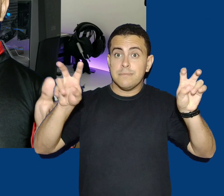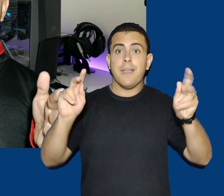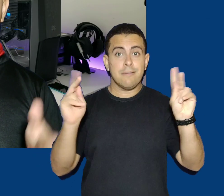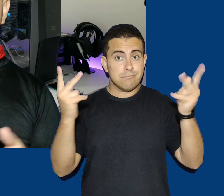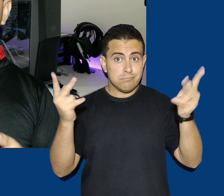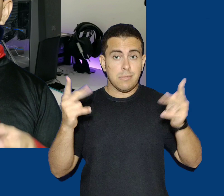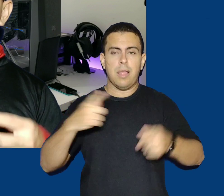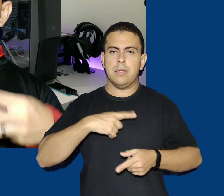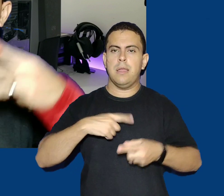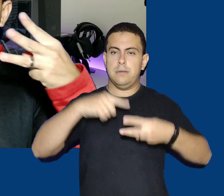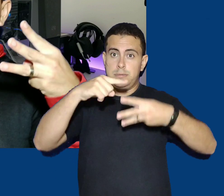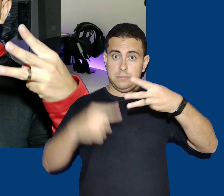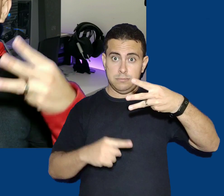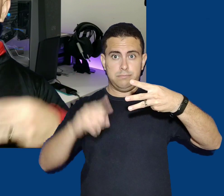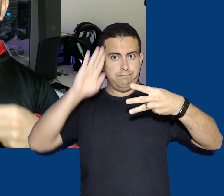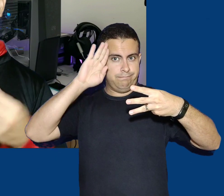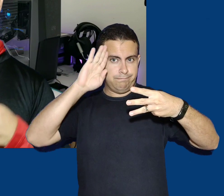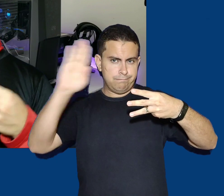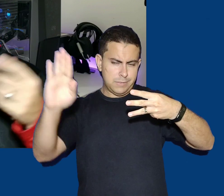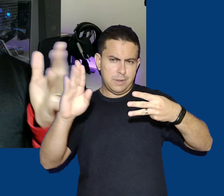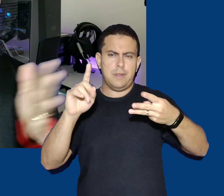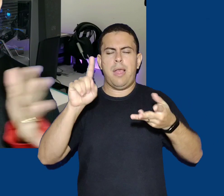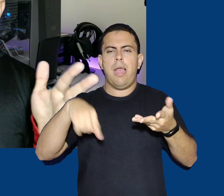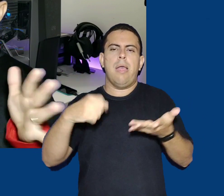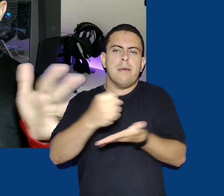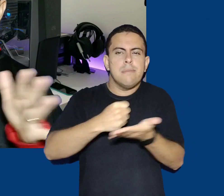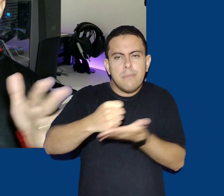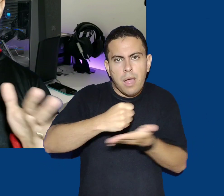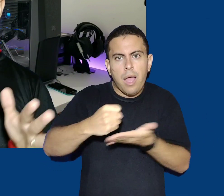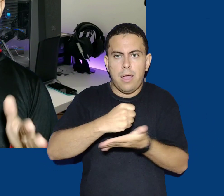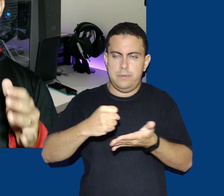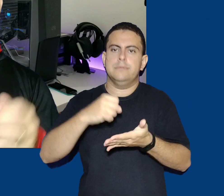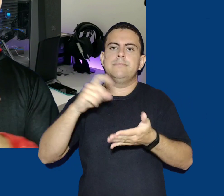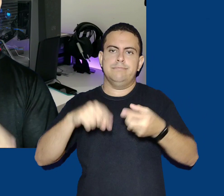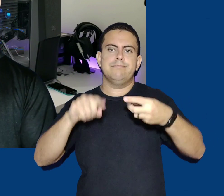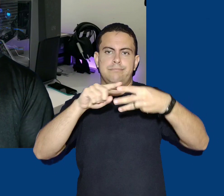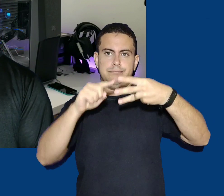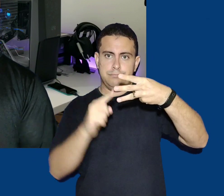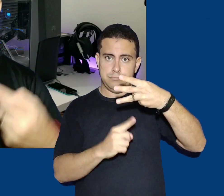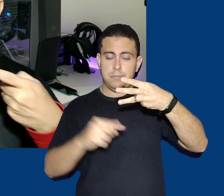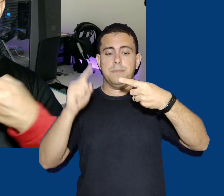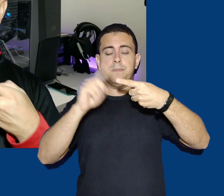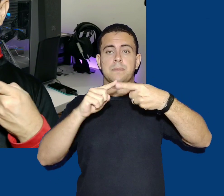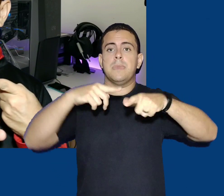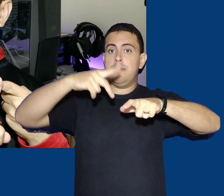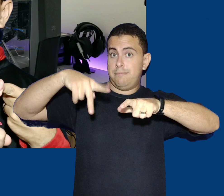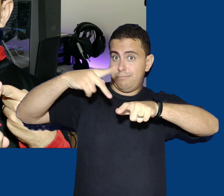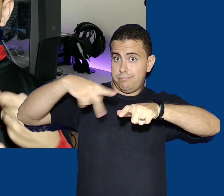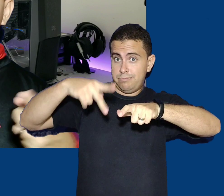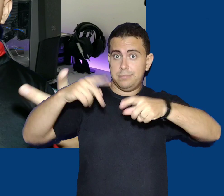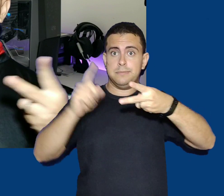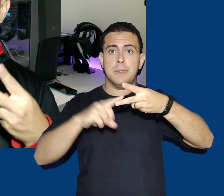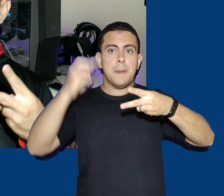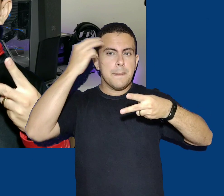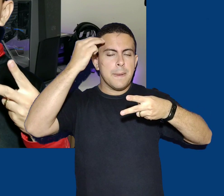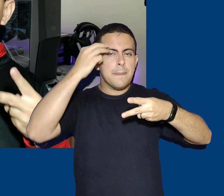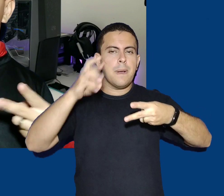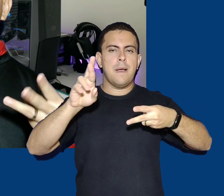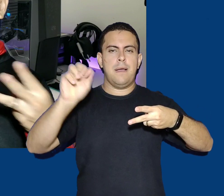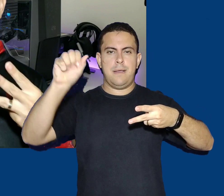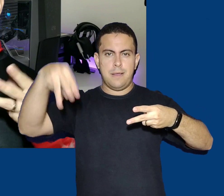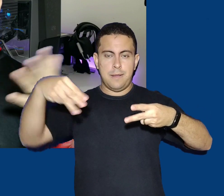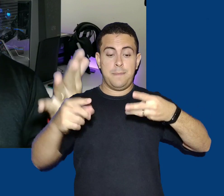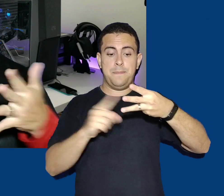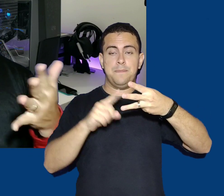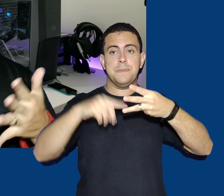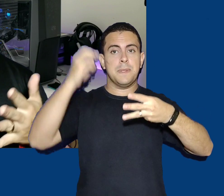Então na parte de hardware a gente tem três componentes que são os mais básicos, os principais. O processador, a memória RAM